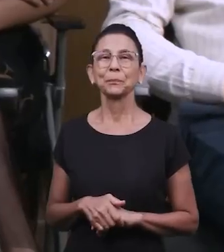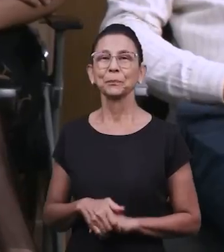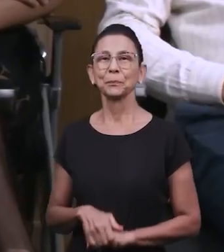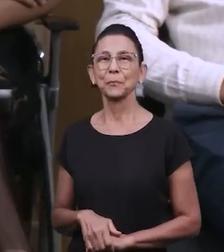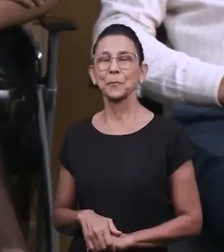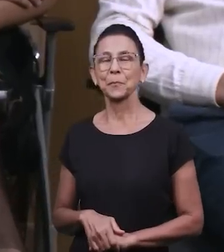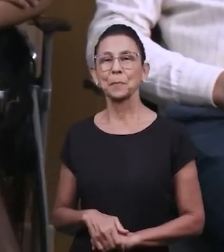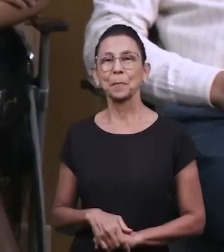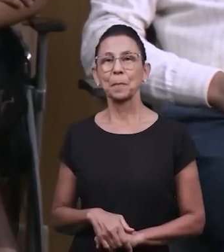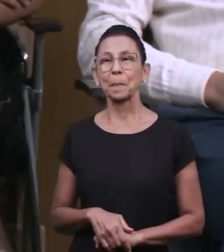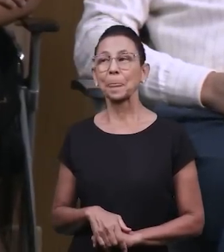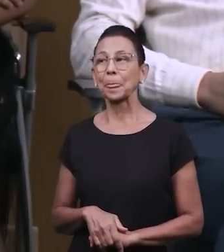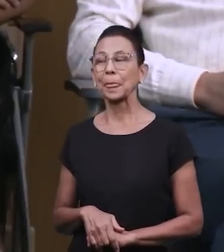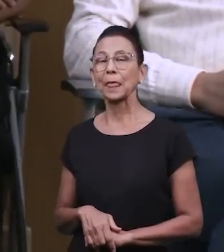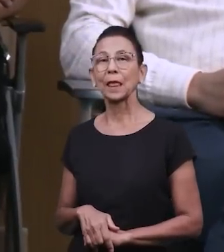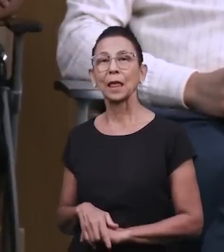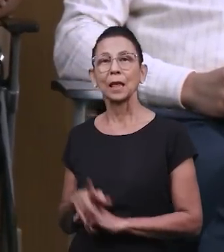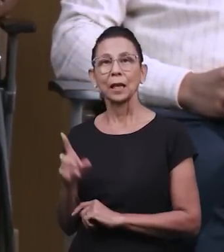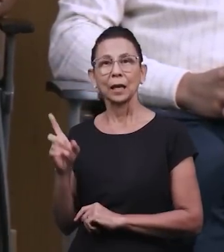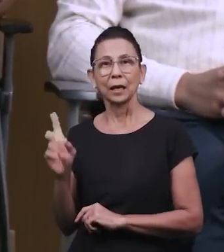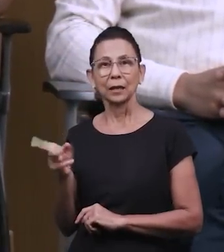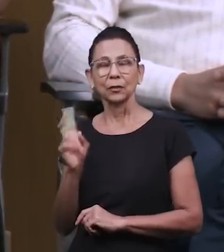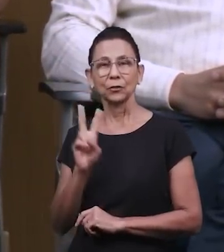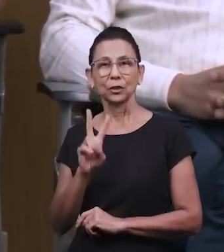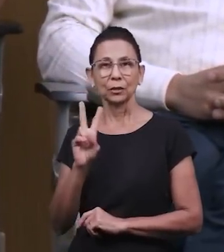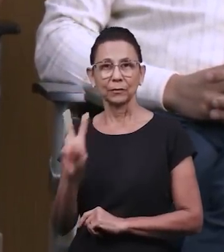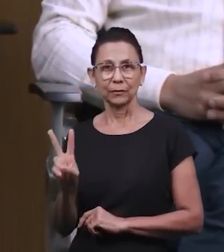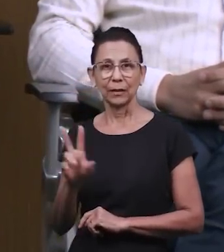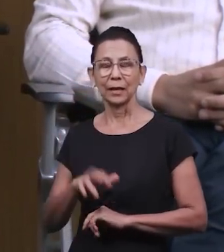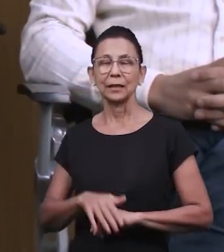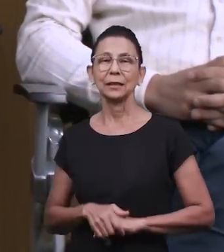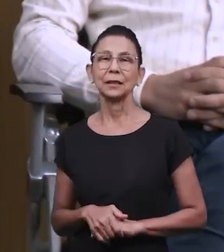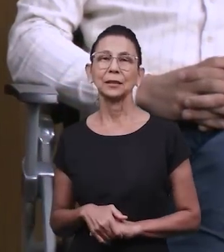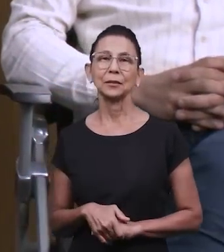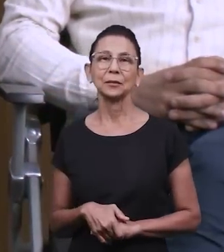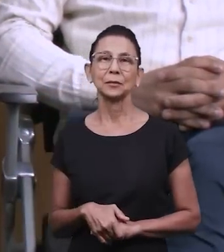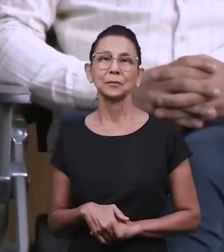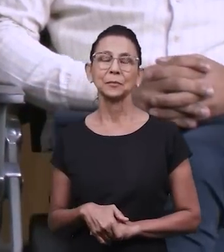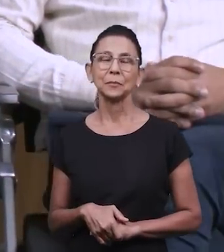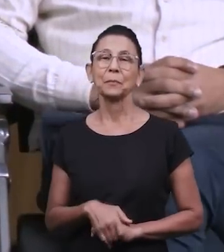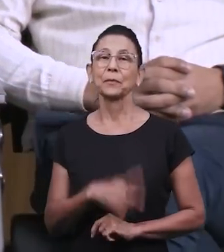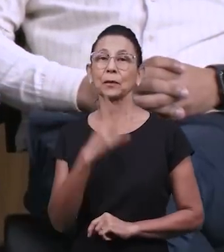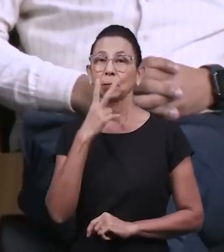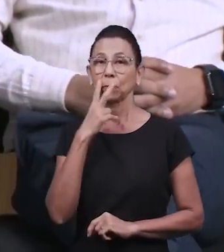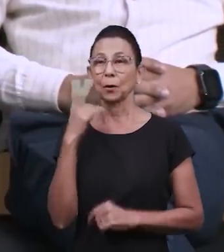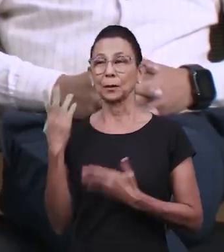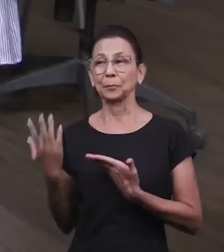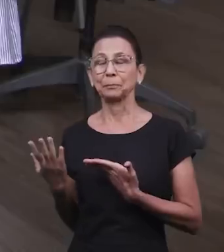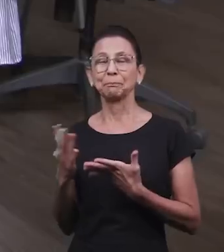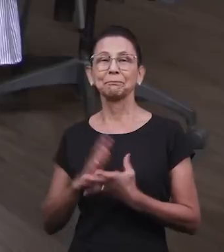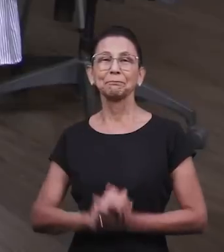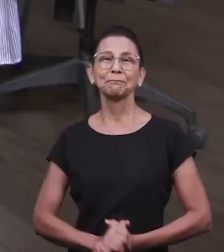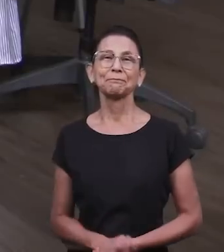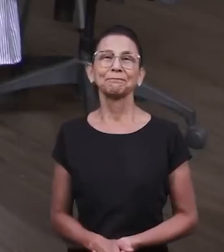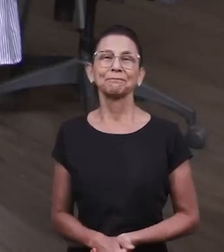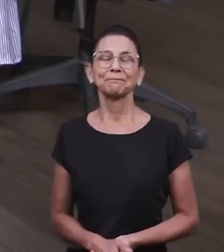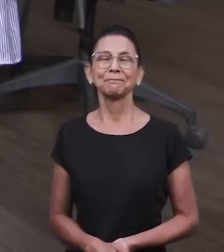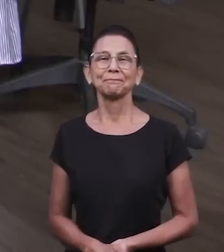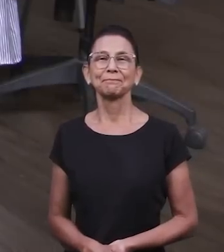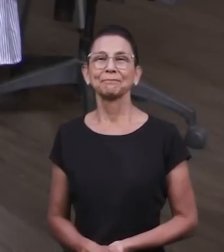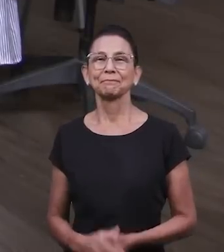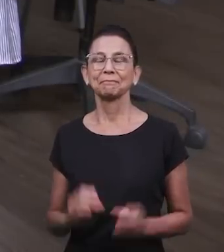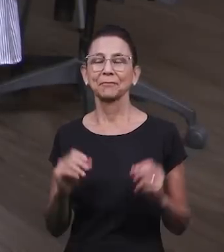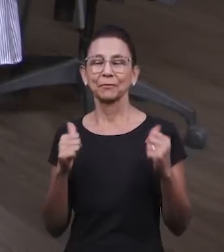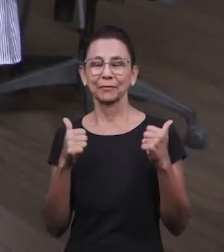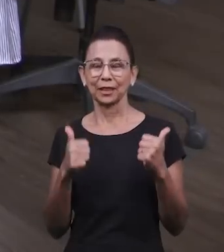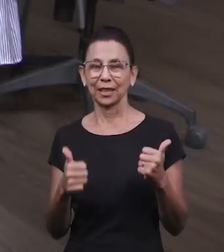Sara Santana de Castelândia, Tiago Frizeira de Praia do Canto, que está aqui ao meu lado. Tá tudo certo. Turma boa,